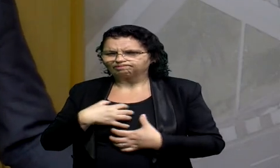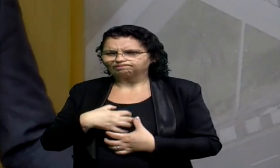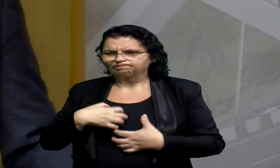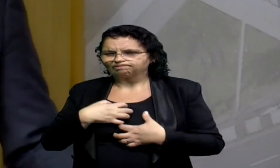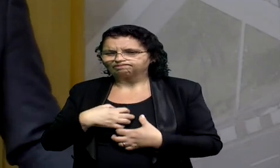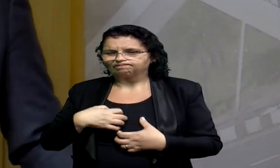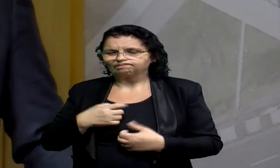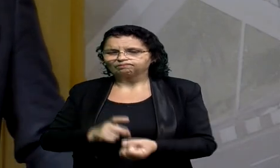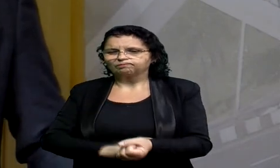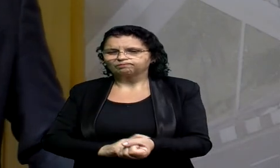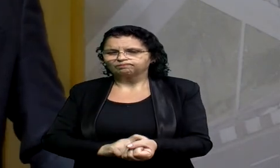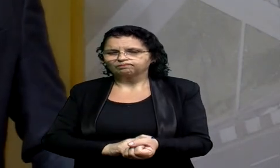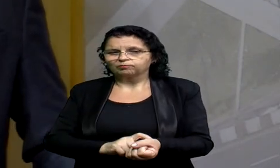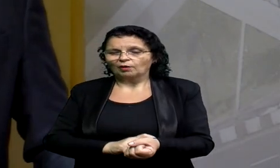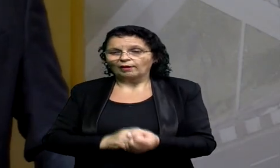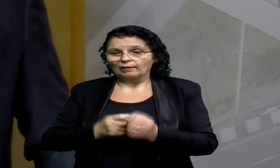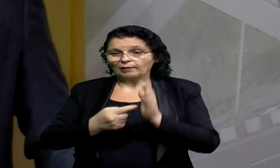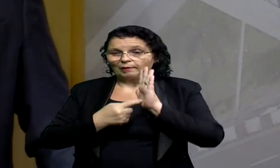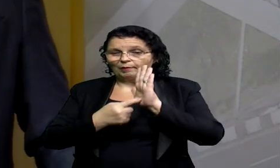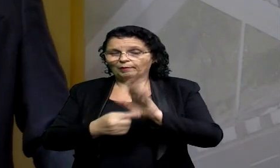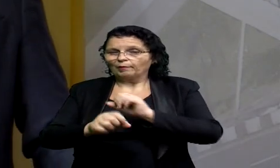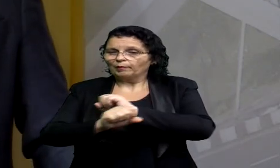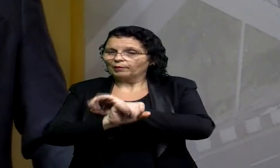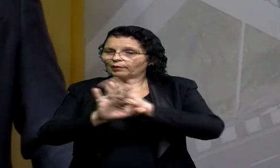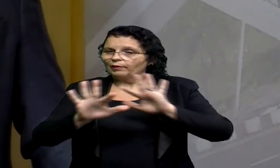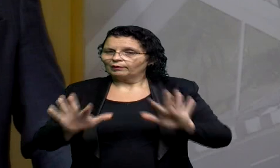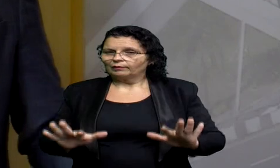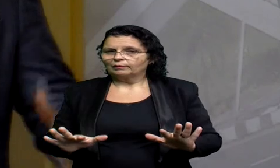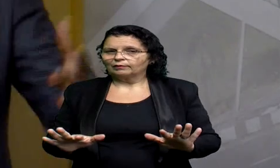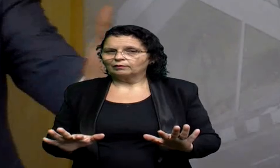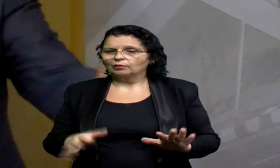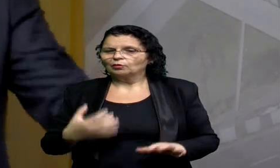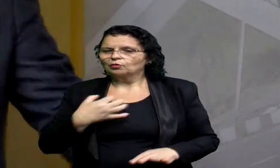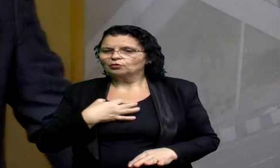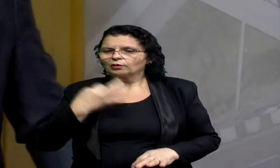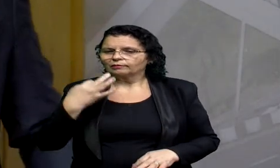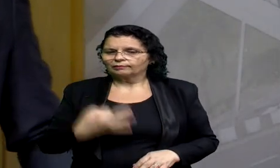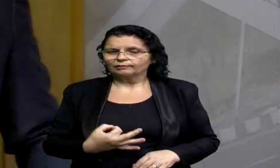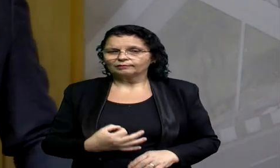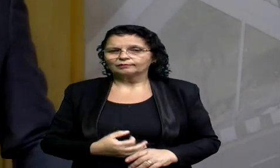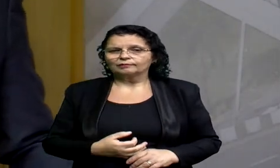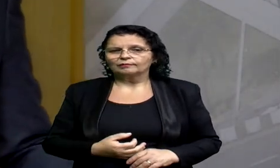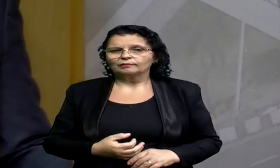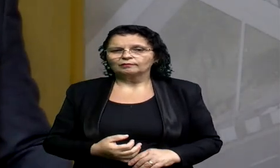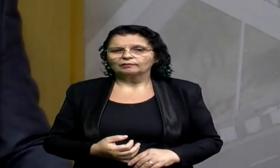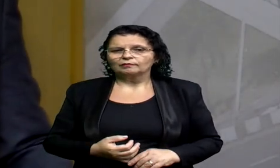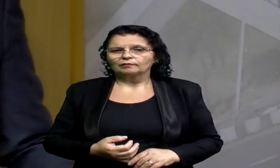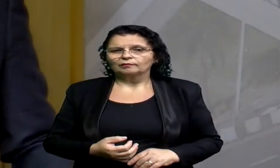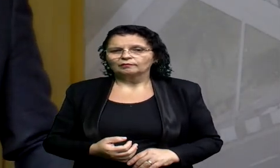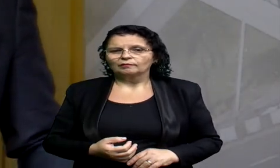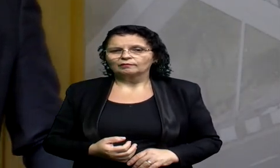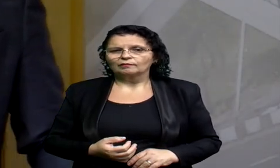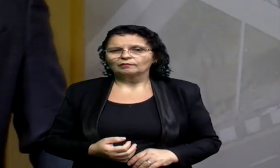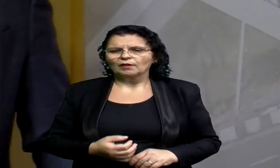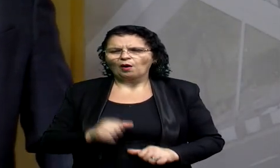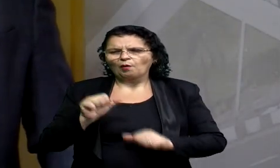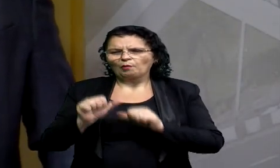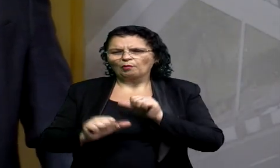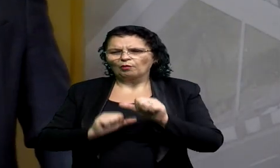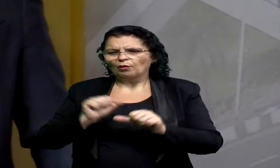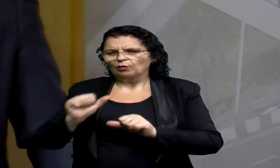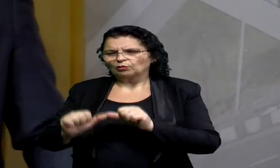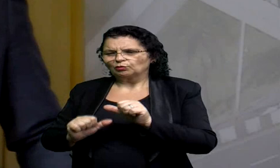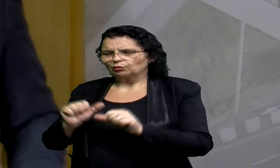nervoso Pode não ter expressado eh da maneira que ele queria mas eu acho que uma mudança de